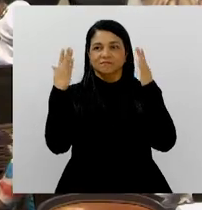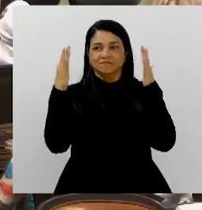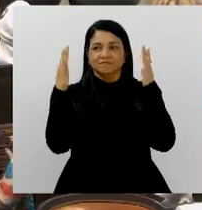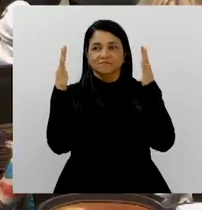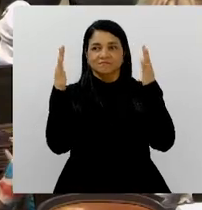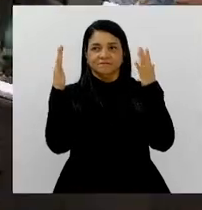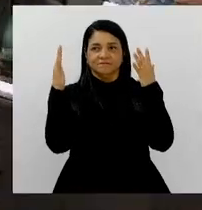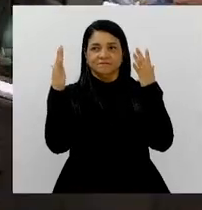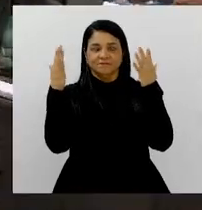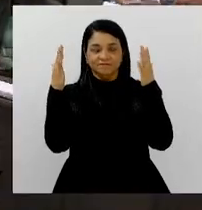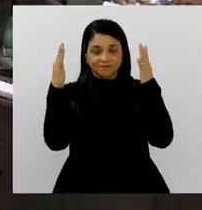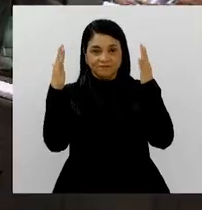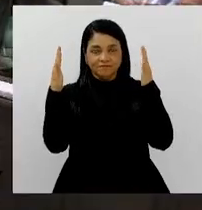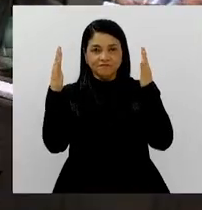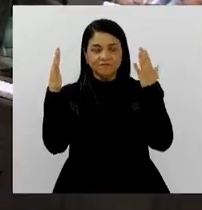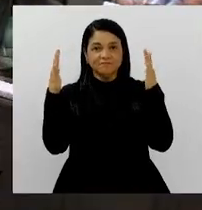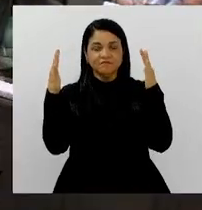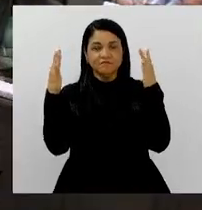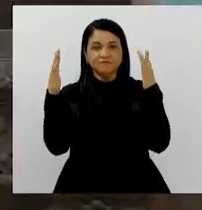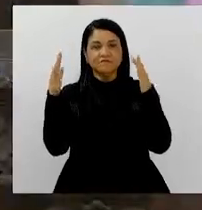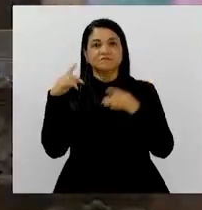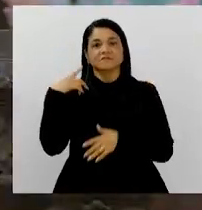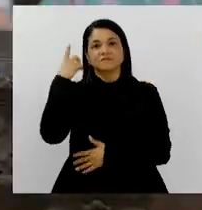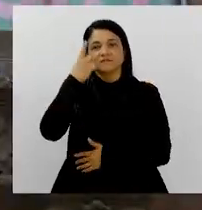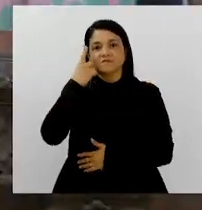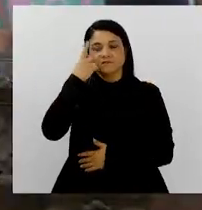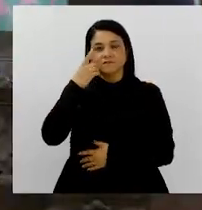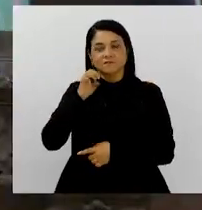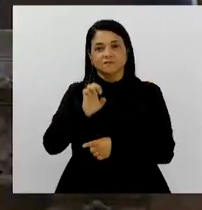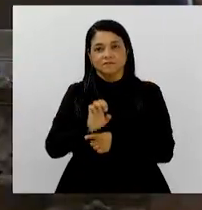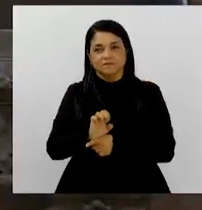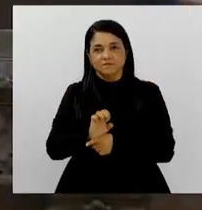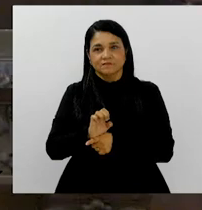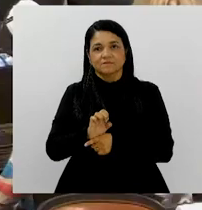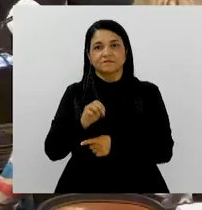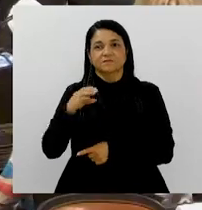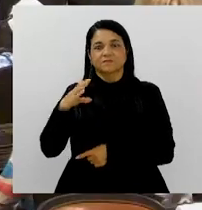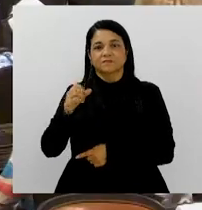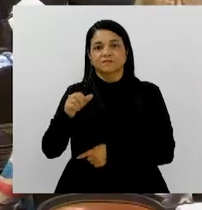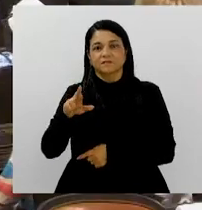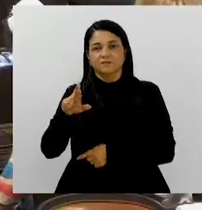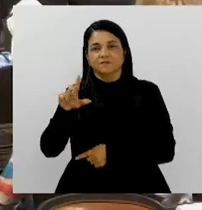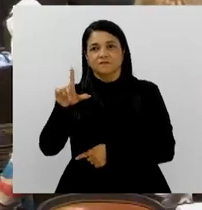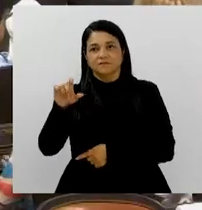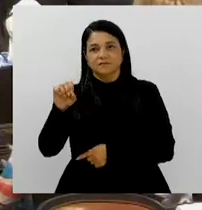o excelentíssimo deputado estadual Carlos Mink,